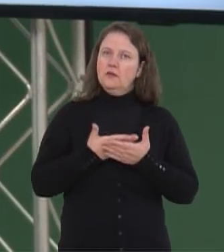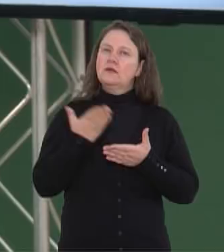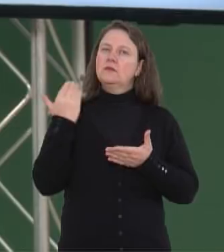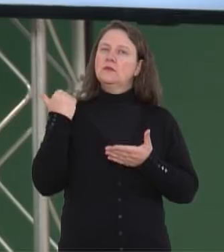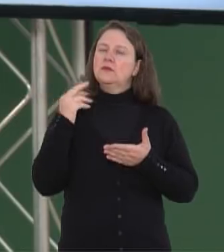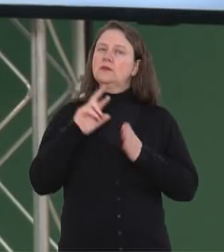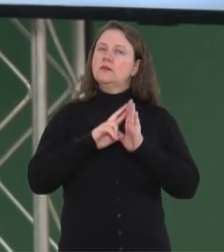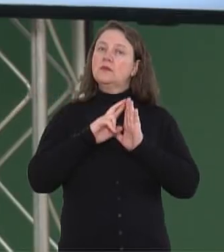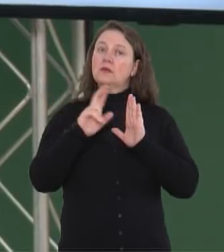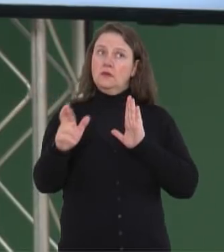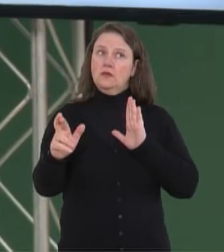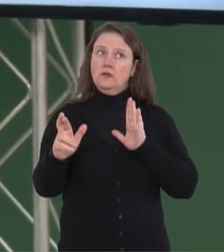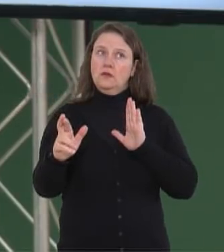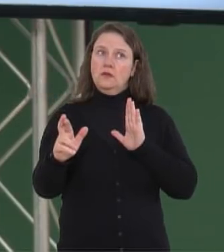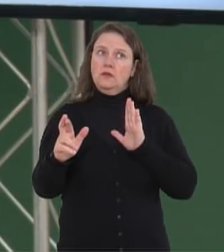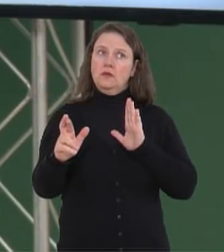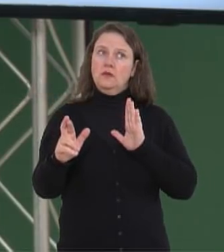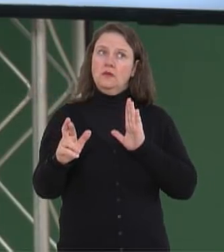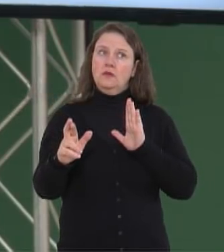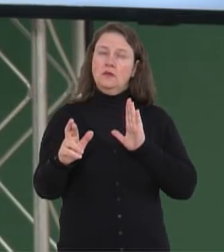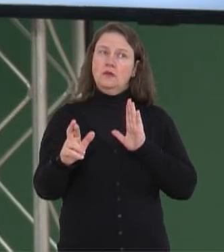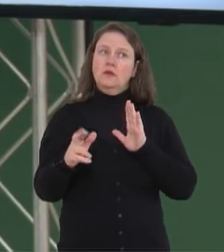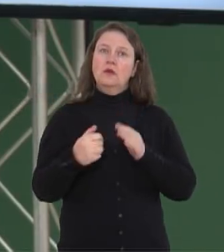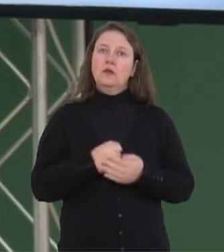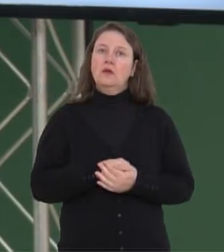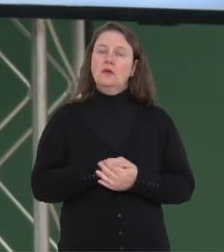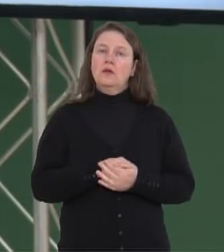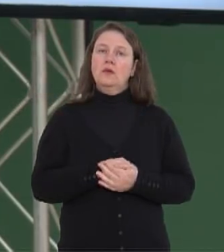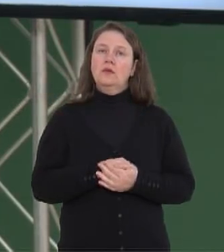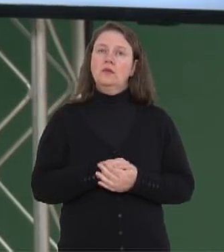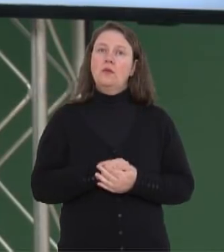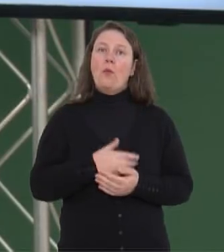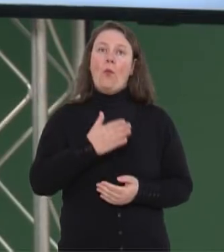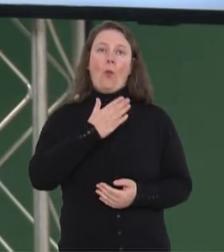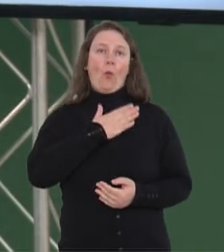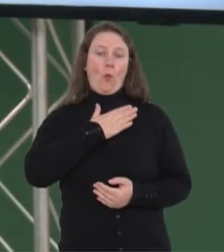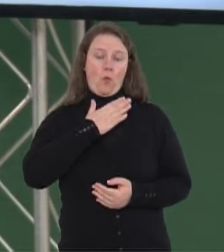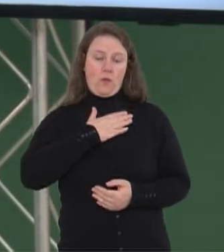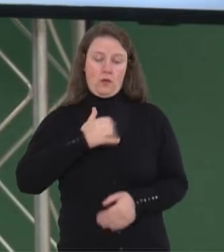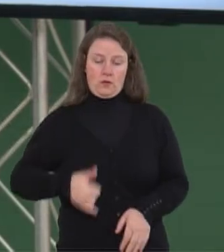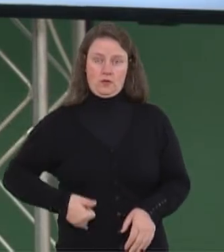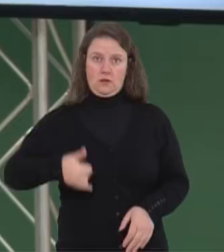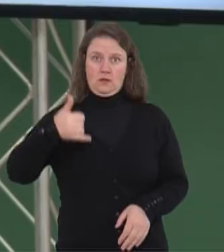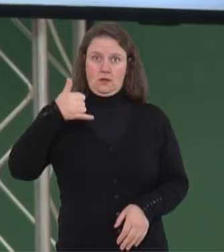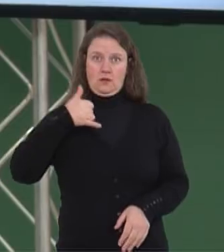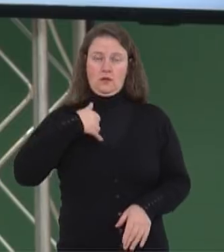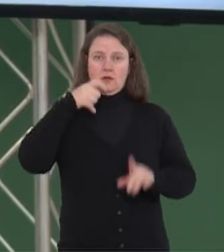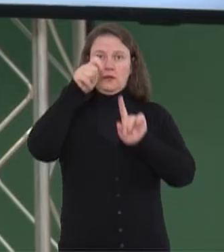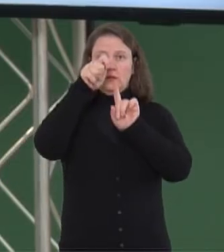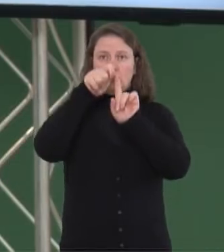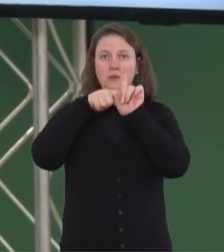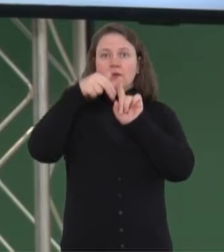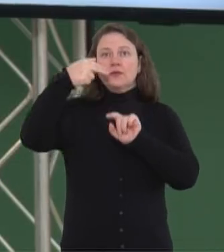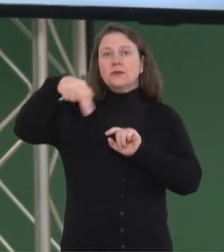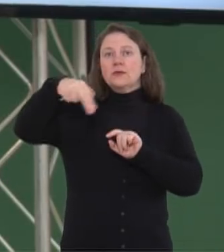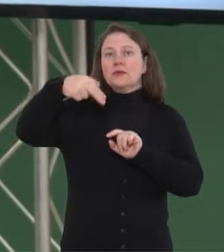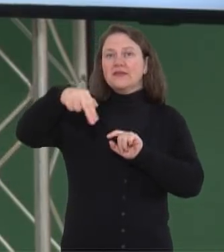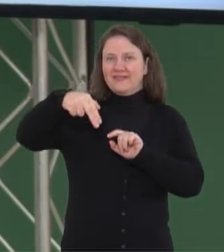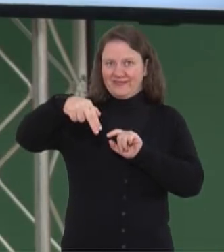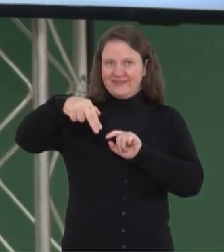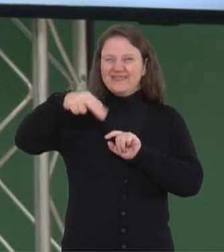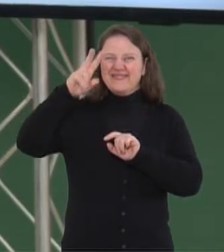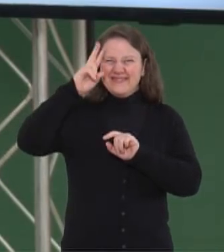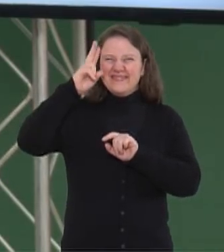eu respondi que my birthday is in November. Lembre, muito